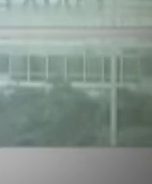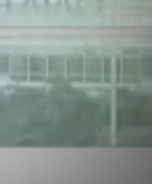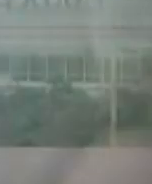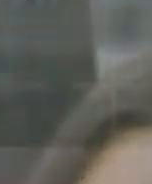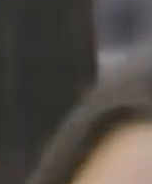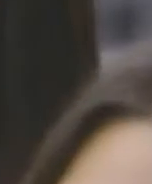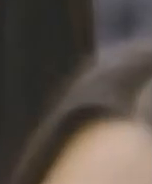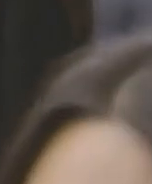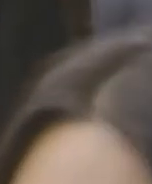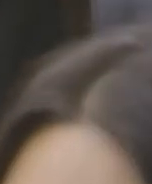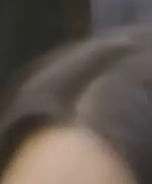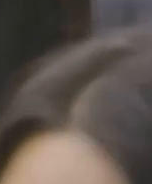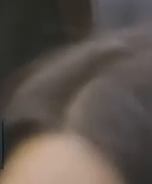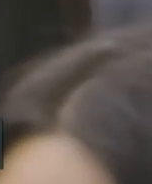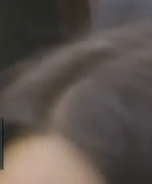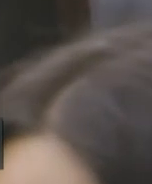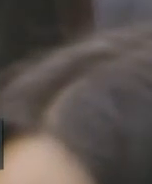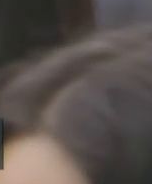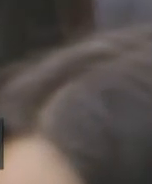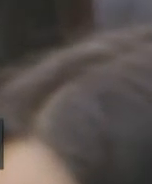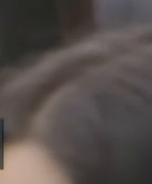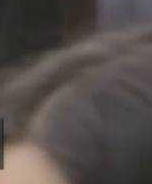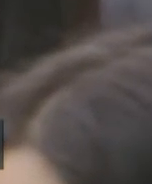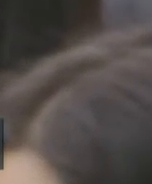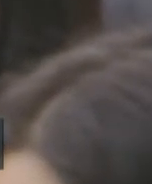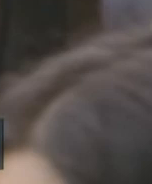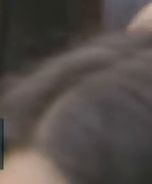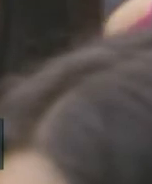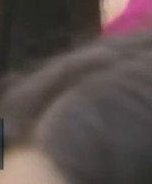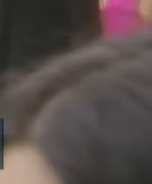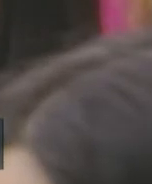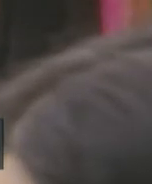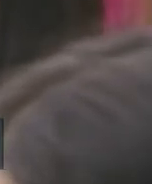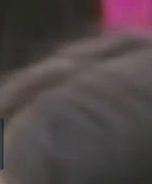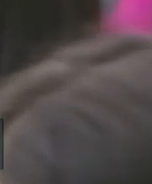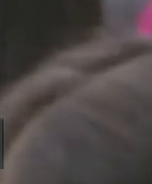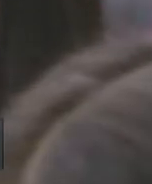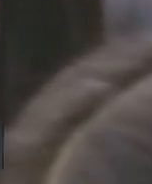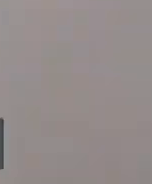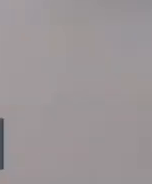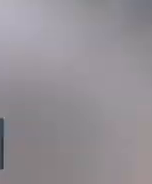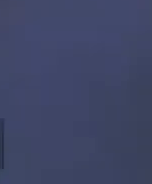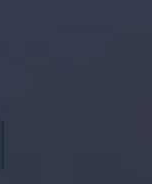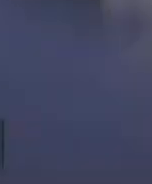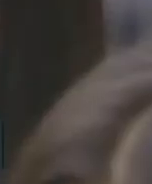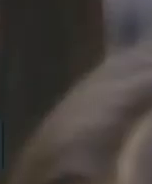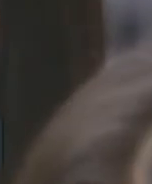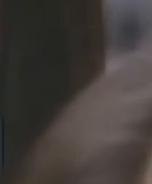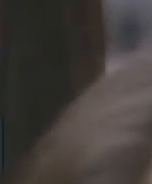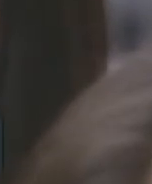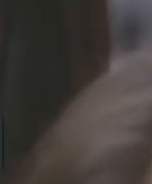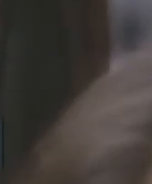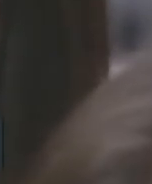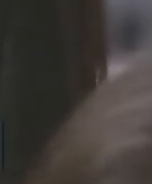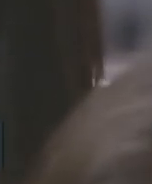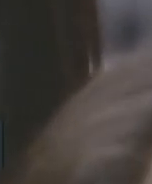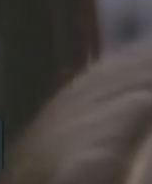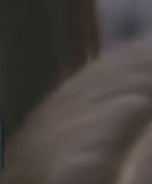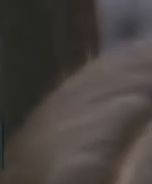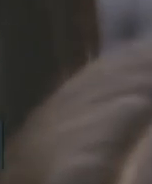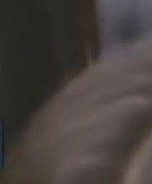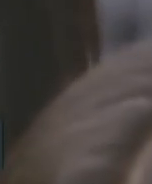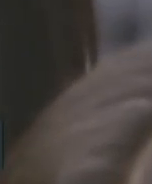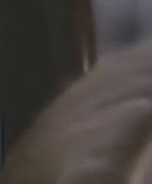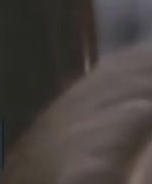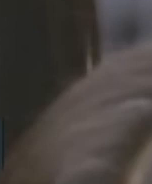Acompanhe. Da semana passada, eu queria que a senhora comentasse qual vai ser o foco da sua gestão. E uma